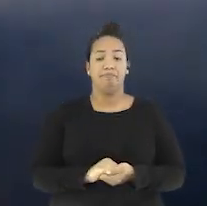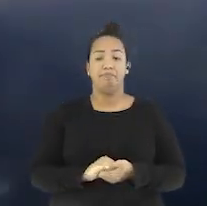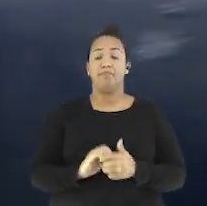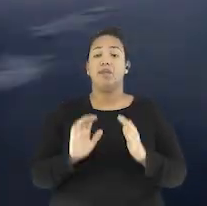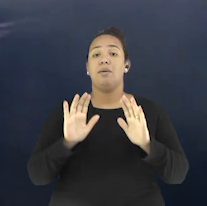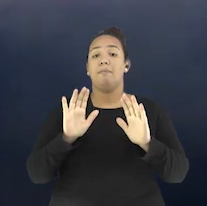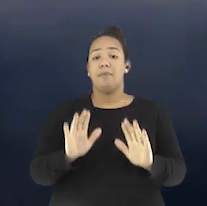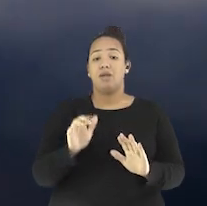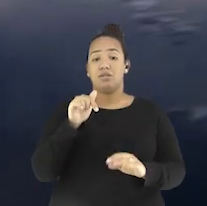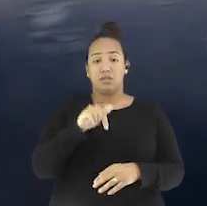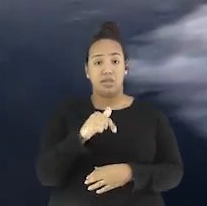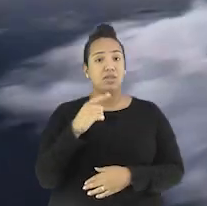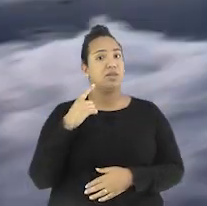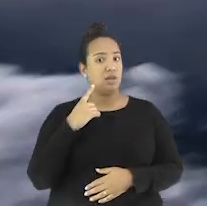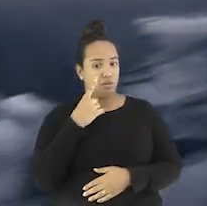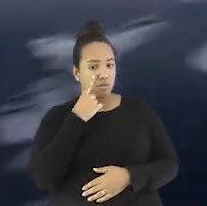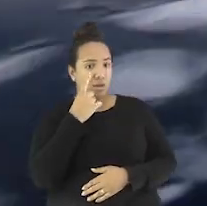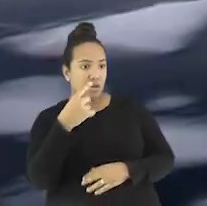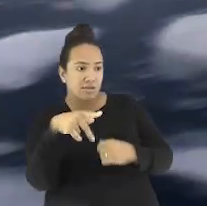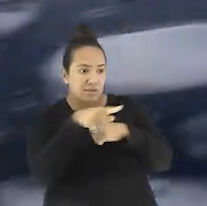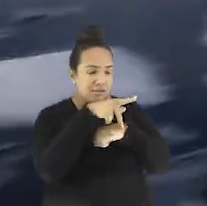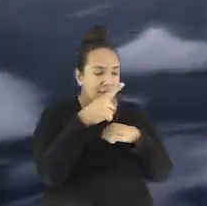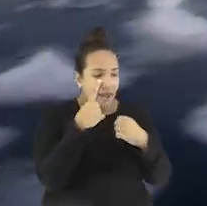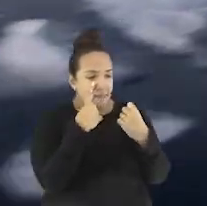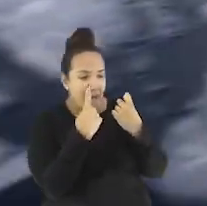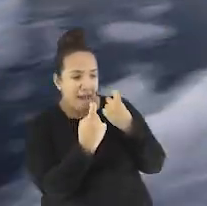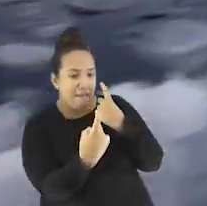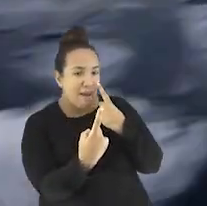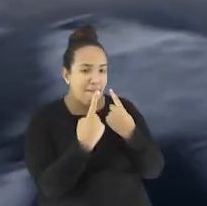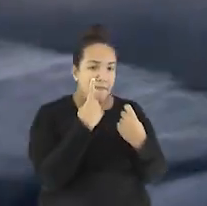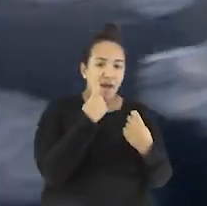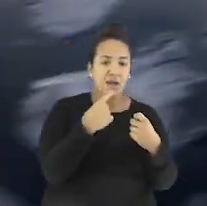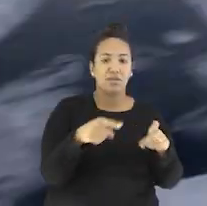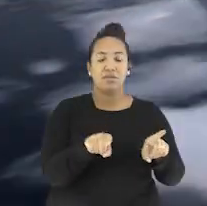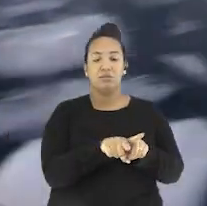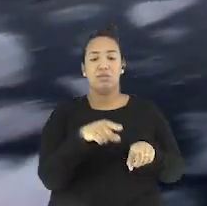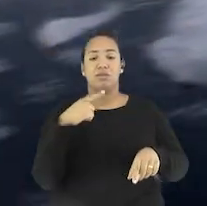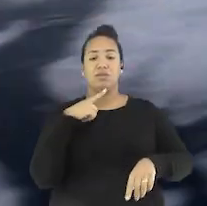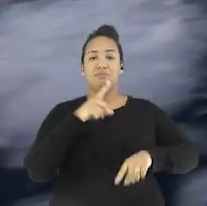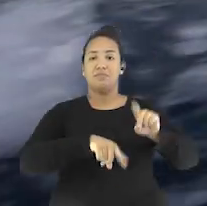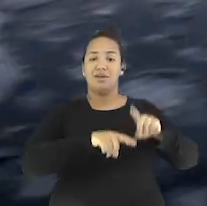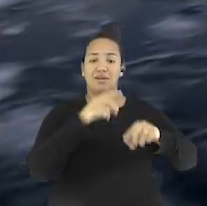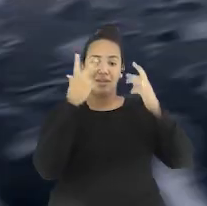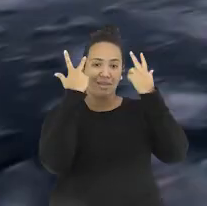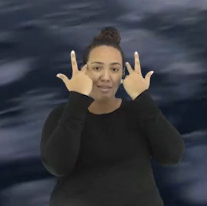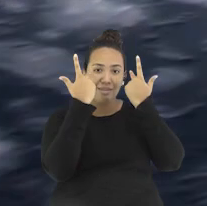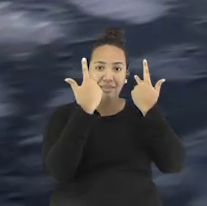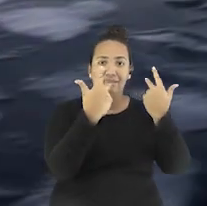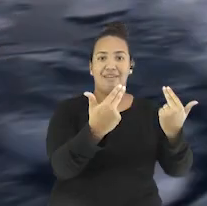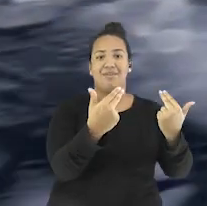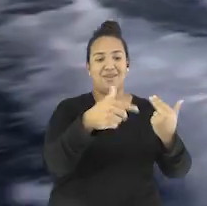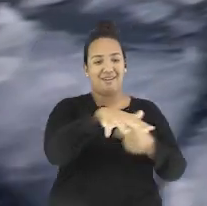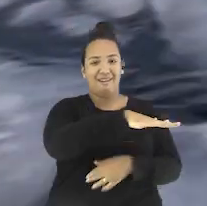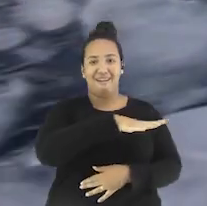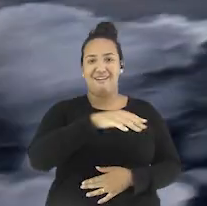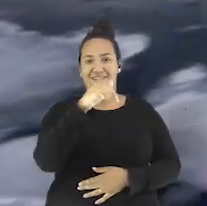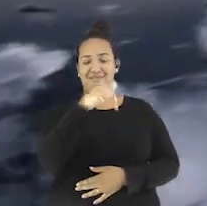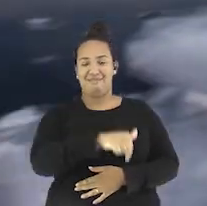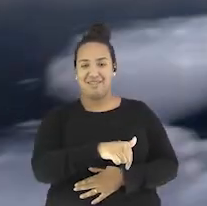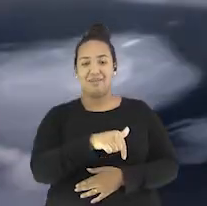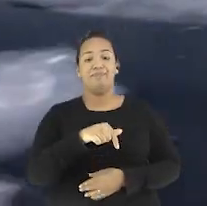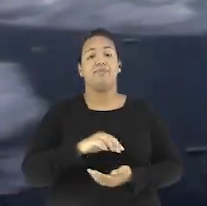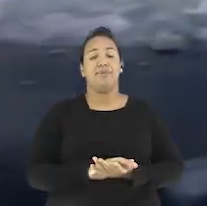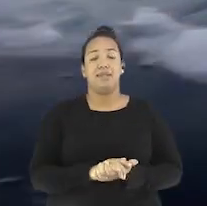nesse extremo do mundo não faltam, e a abundância de recursos naturais é um dos principais motivos desse grande interesse,